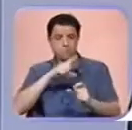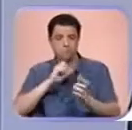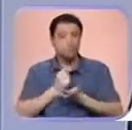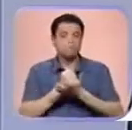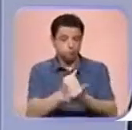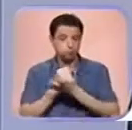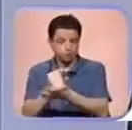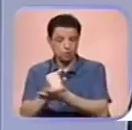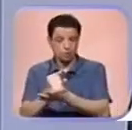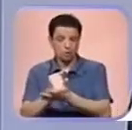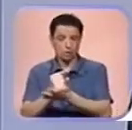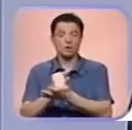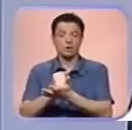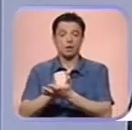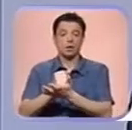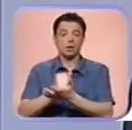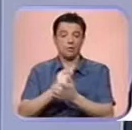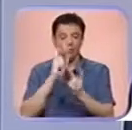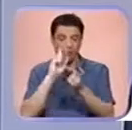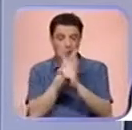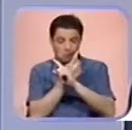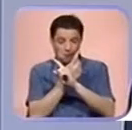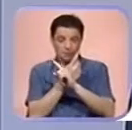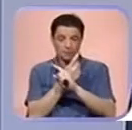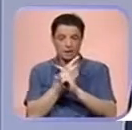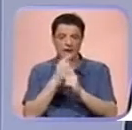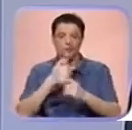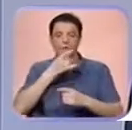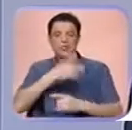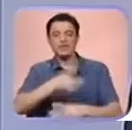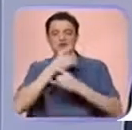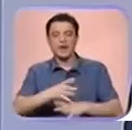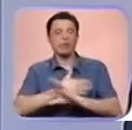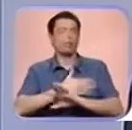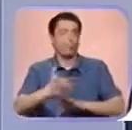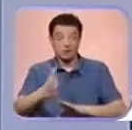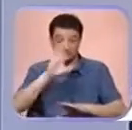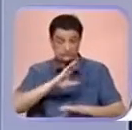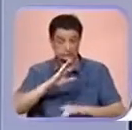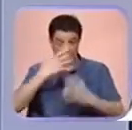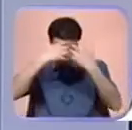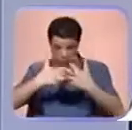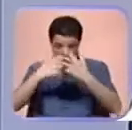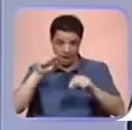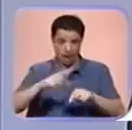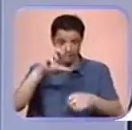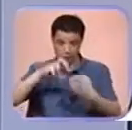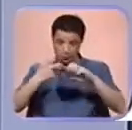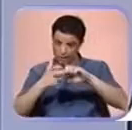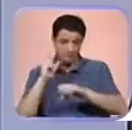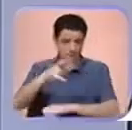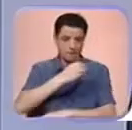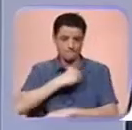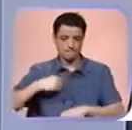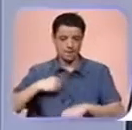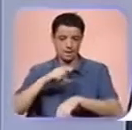ser totalmente corretoras do estrabismo. Portanto, nunca deixar adiar se tivermos suspeita de um problema.